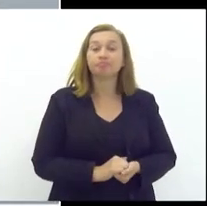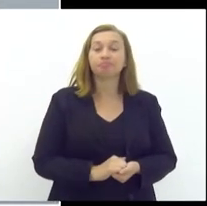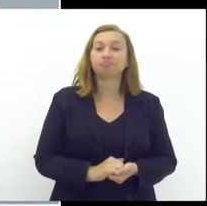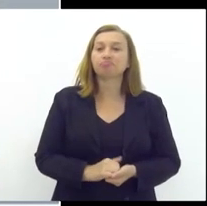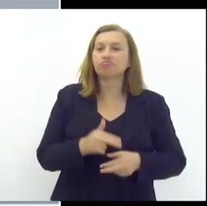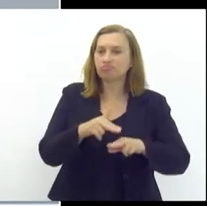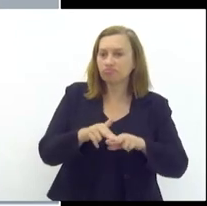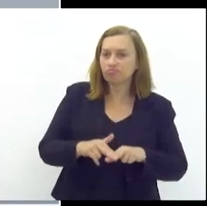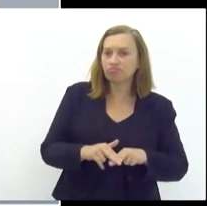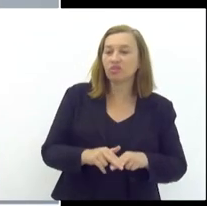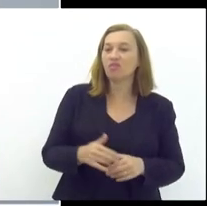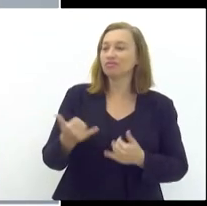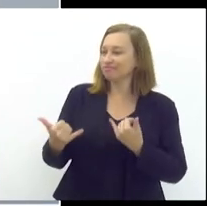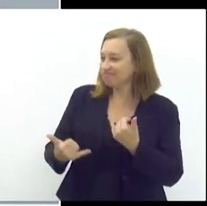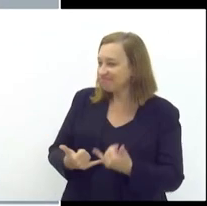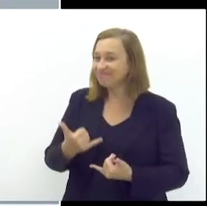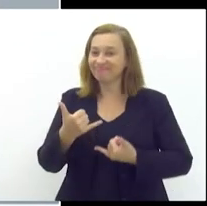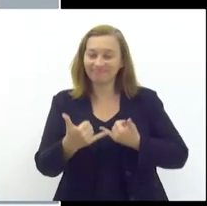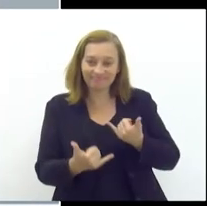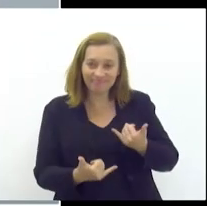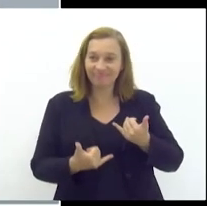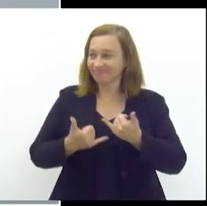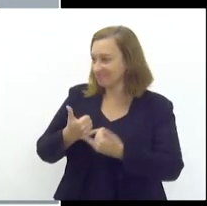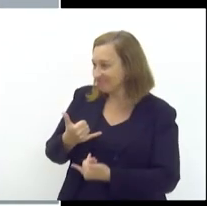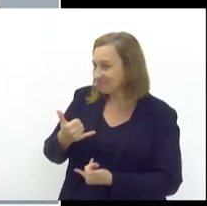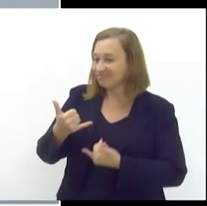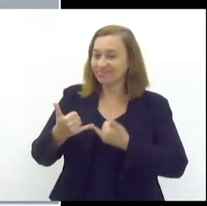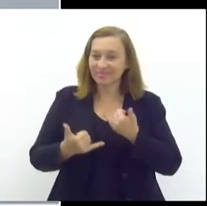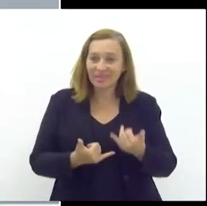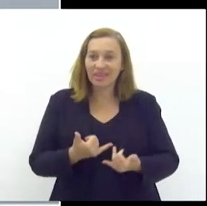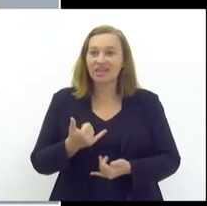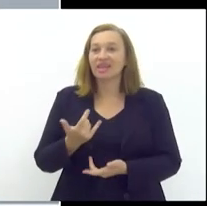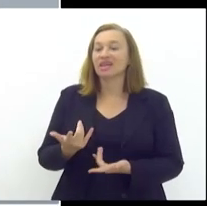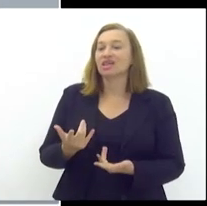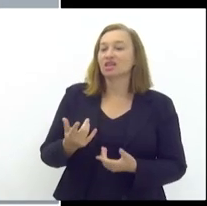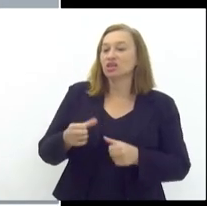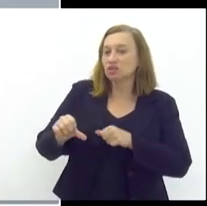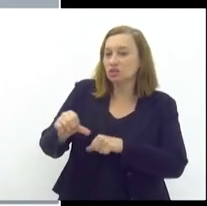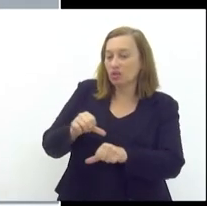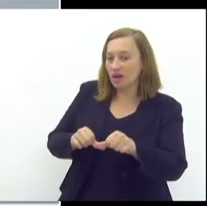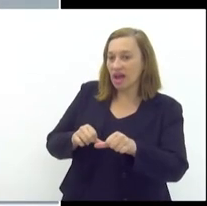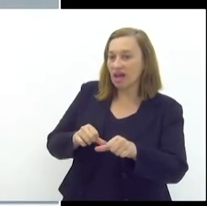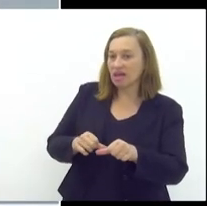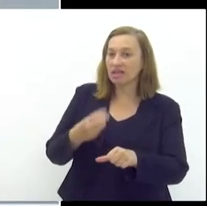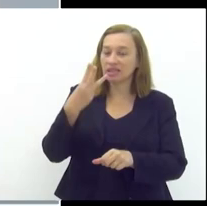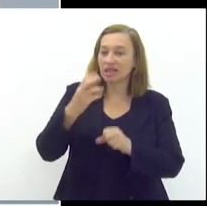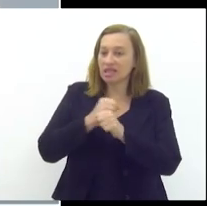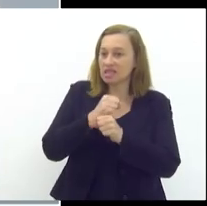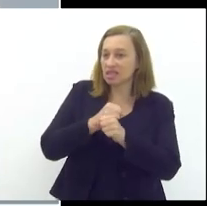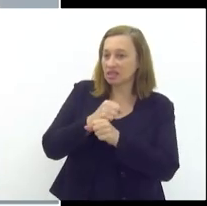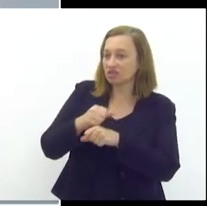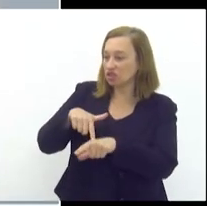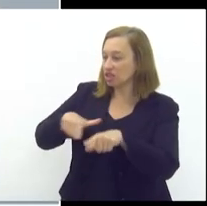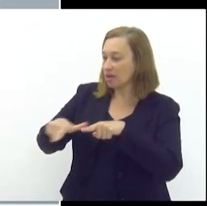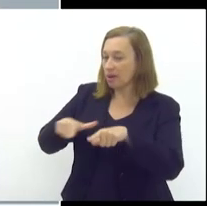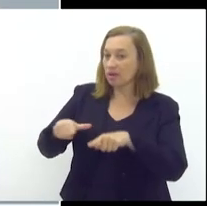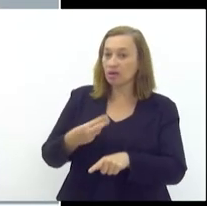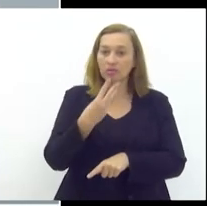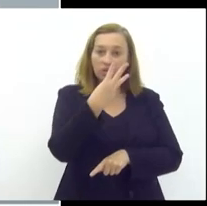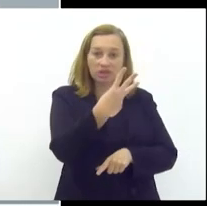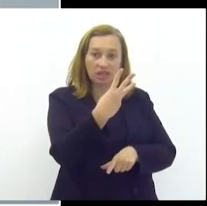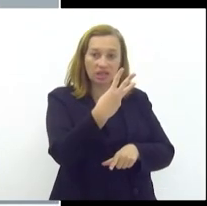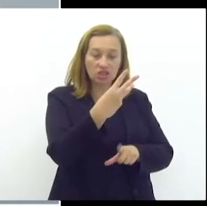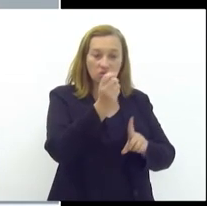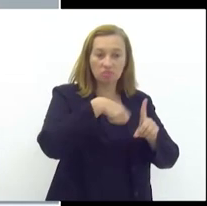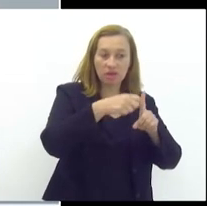por isso que eu fiz aquela brincadeira que dava vontade de trocar três anos de Mandato para por três meses no senado